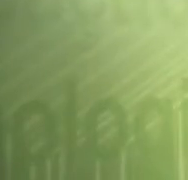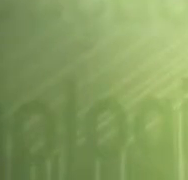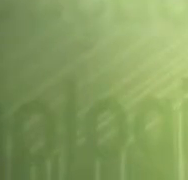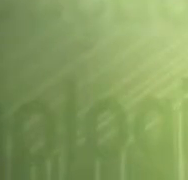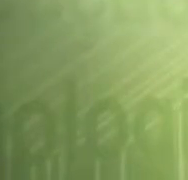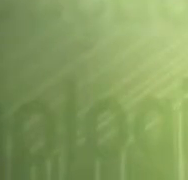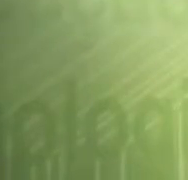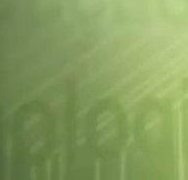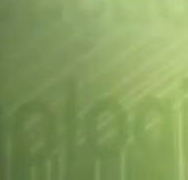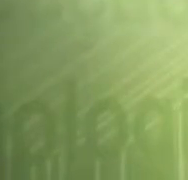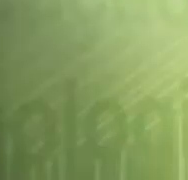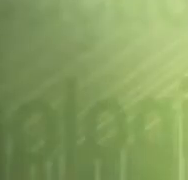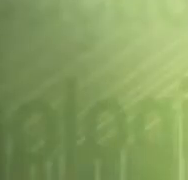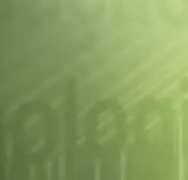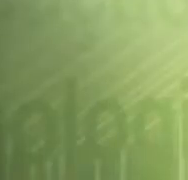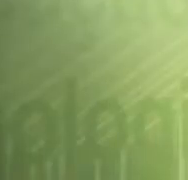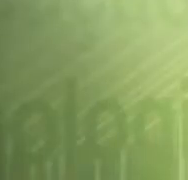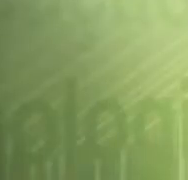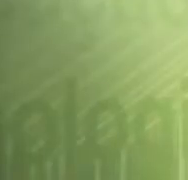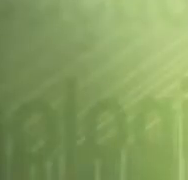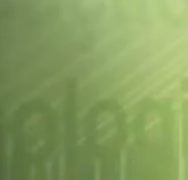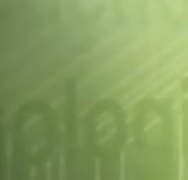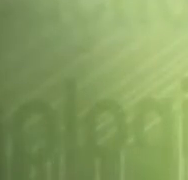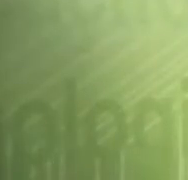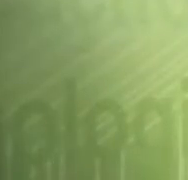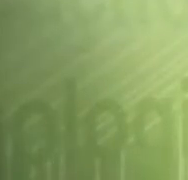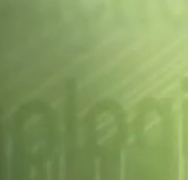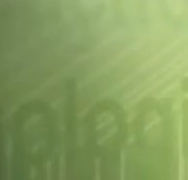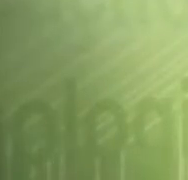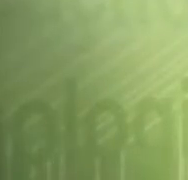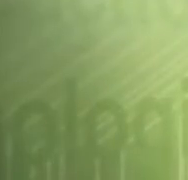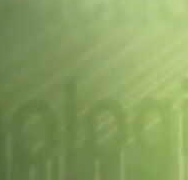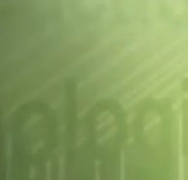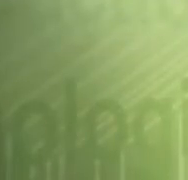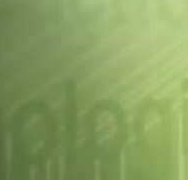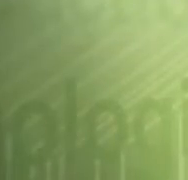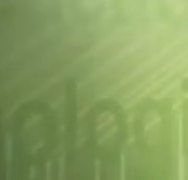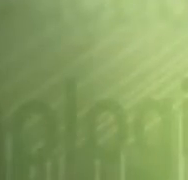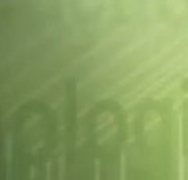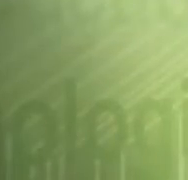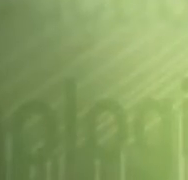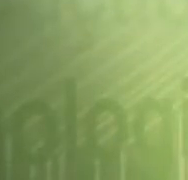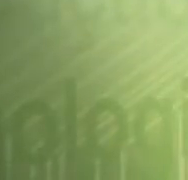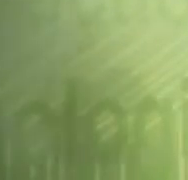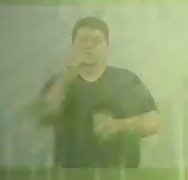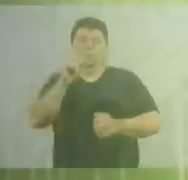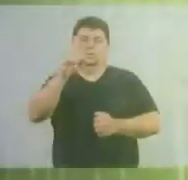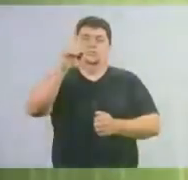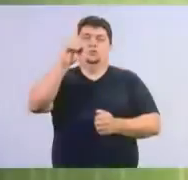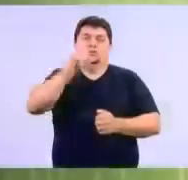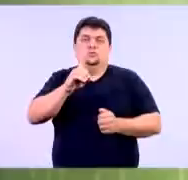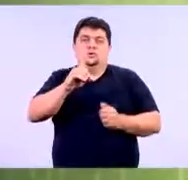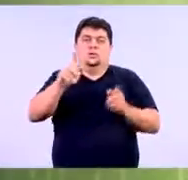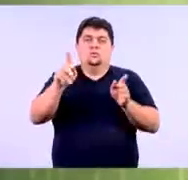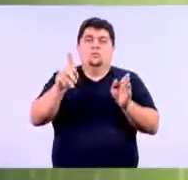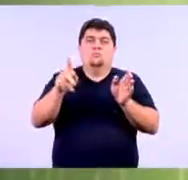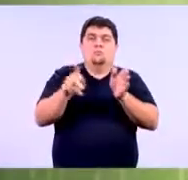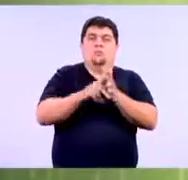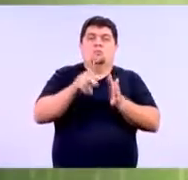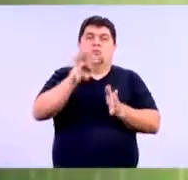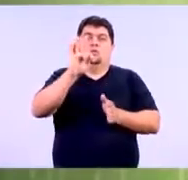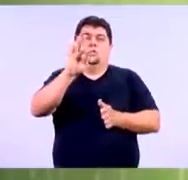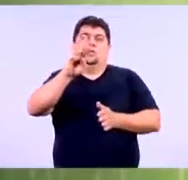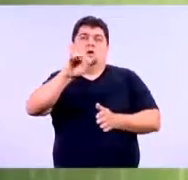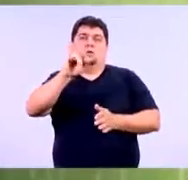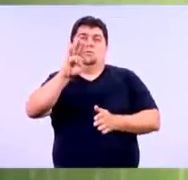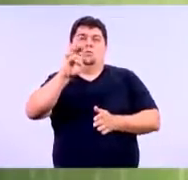Finanças. Eu sou o professor Oswaldo, vou ministrar juntamente com o professor Cristiano a matéria de Direito Tributário. Agradeço desde